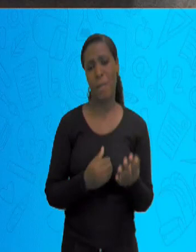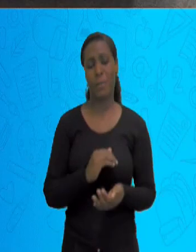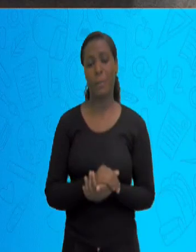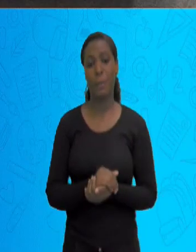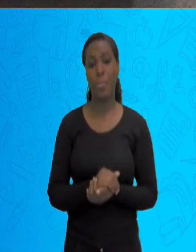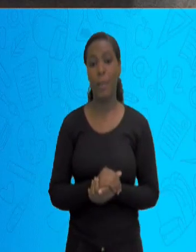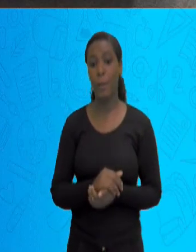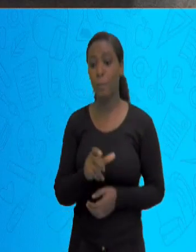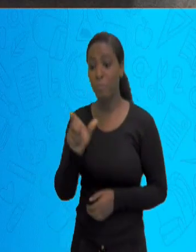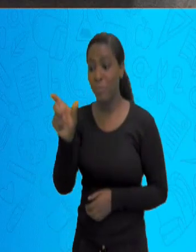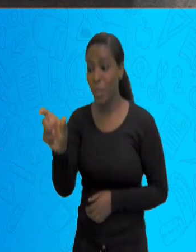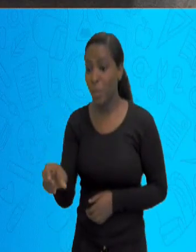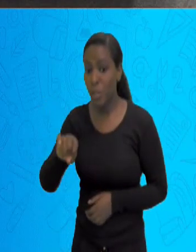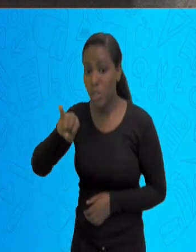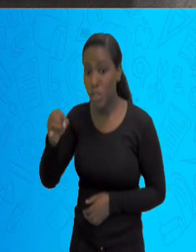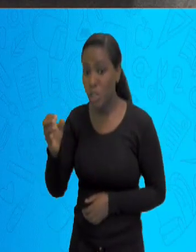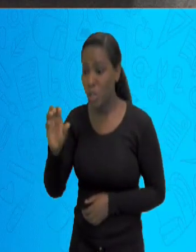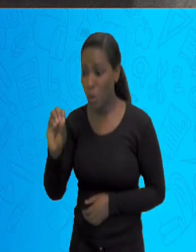língua portuguesa.